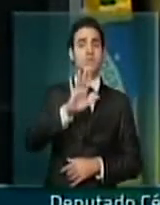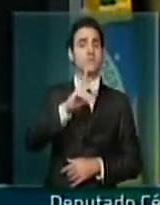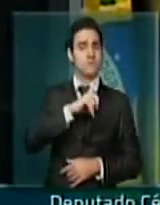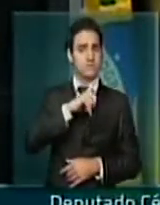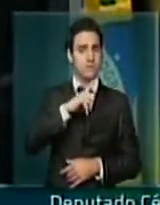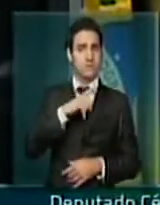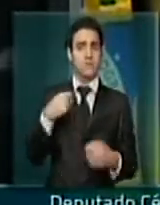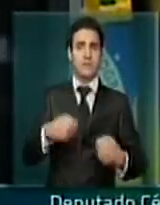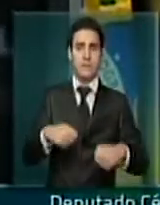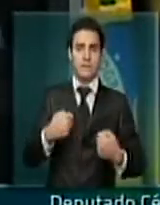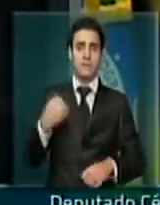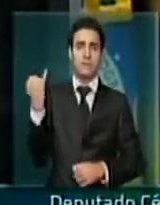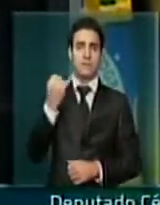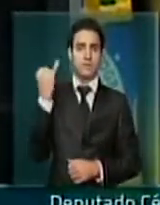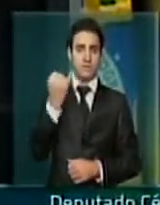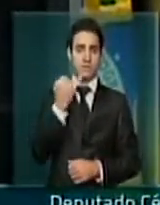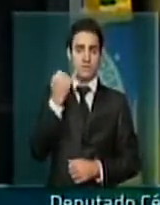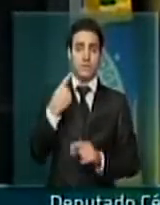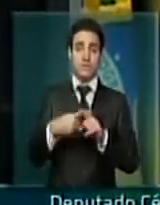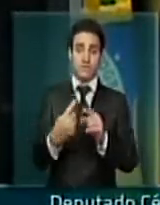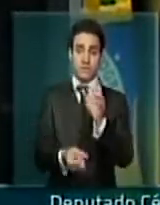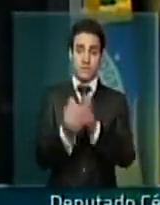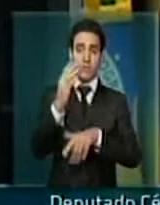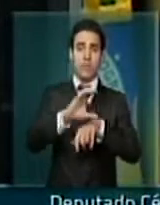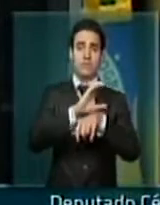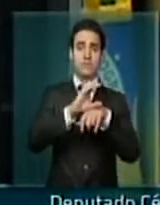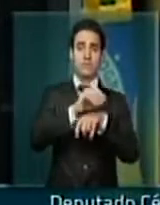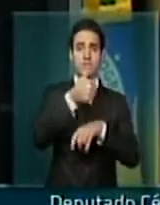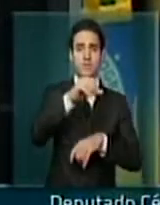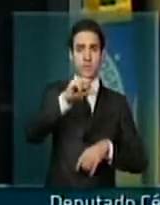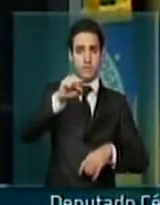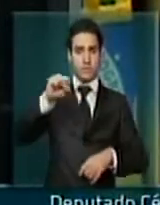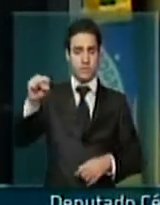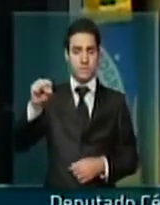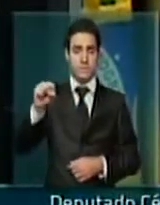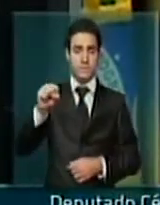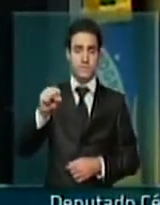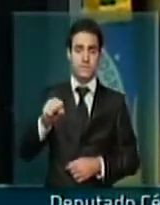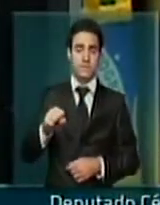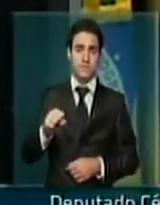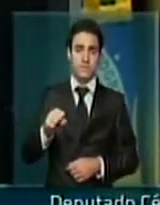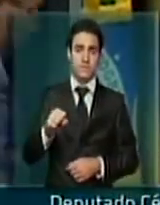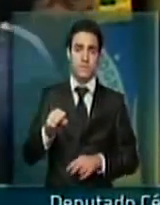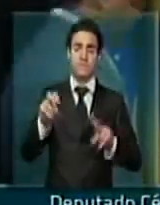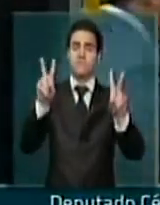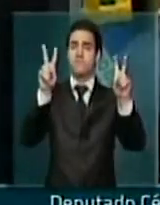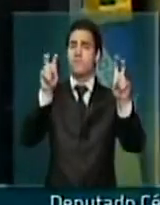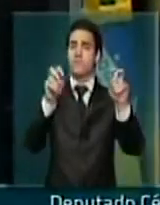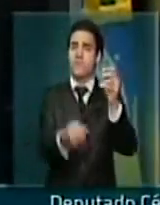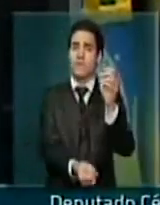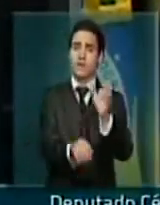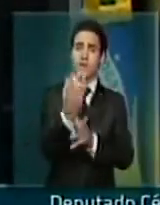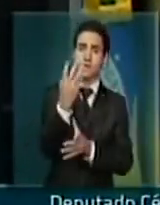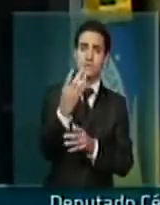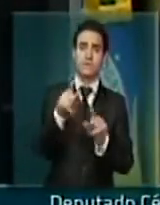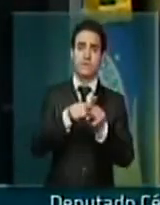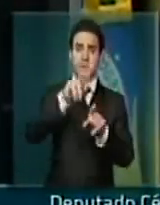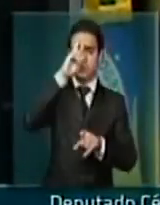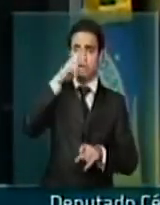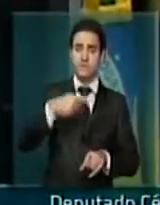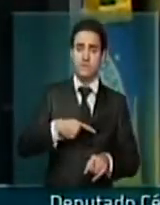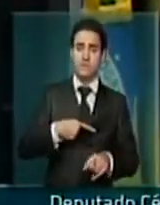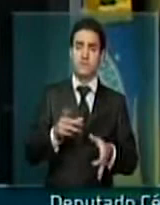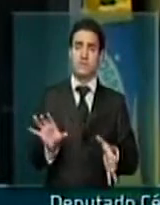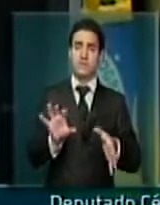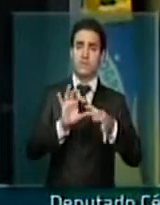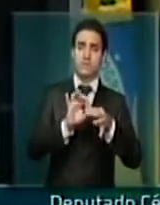importante. Com a Constituição de 1988, no que se referia à criação, emancipação e